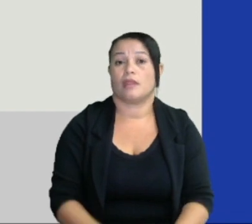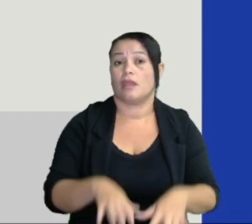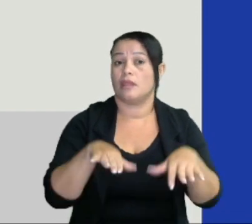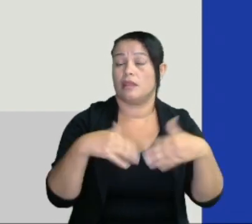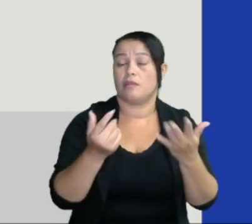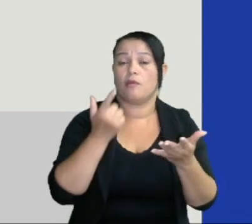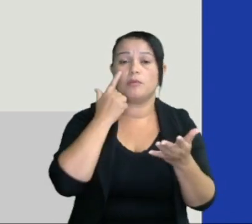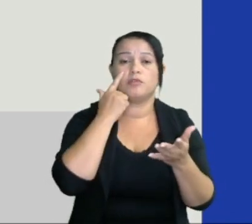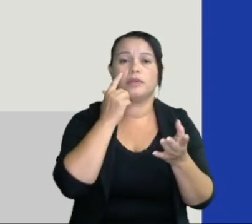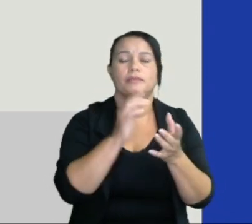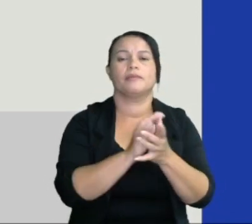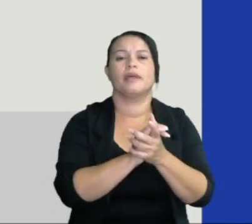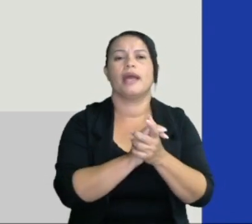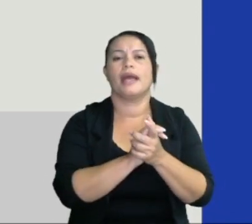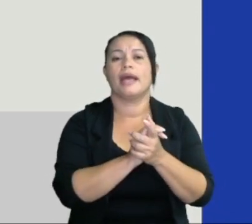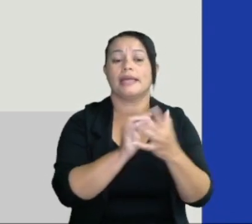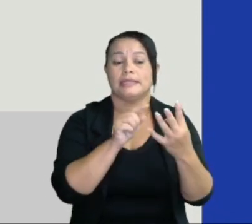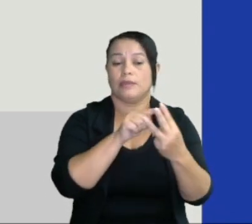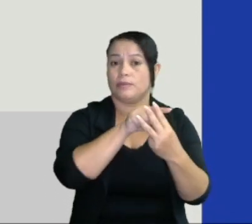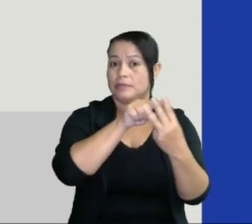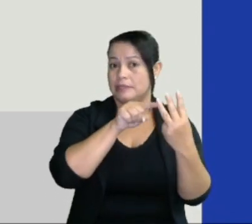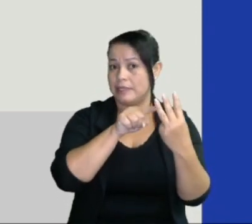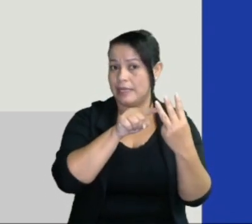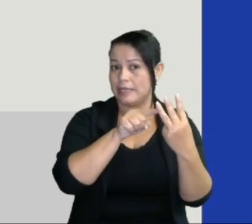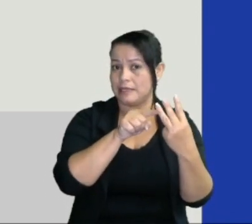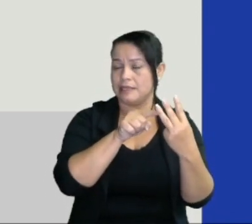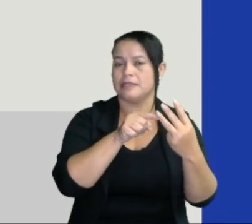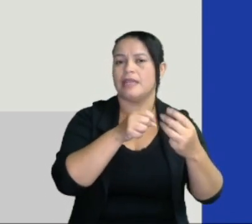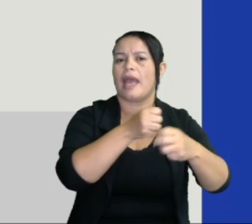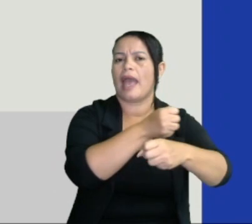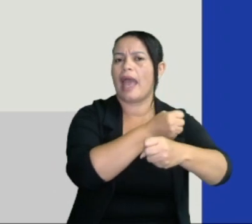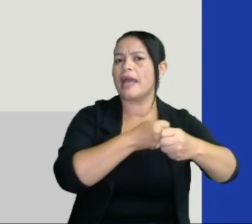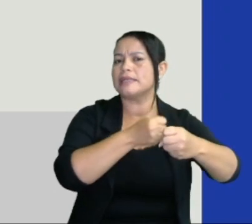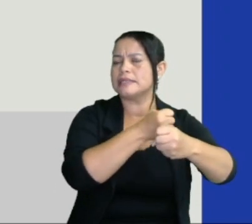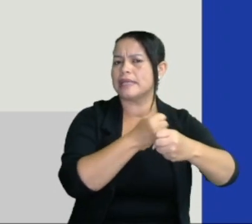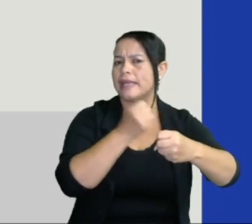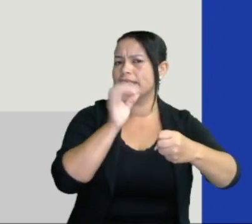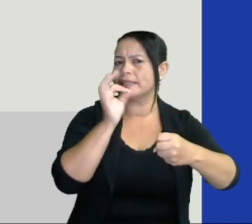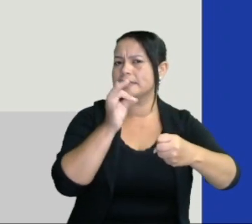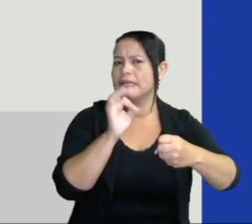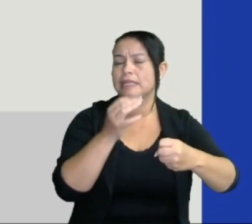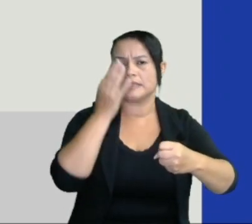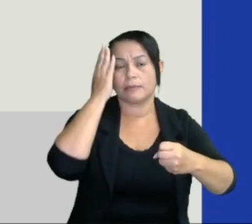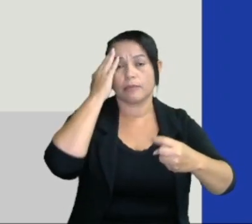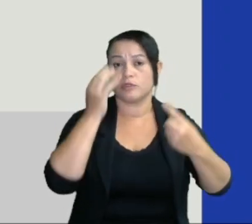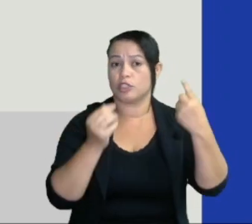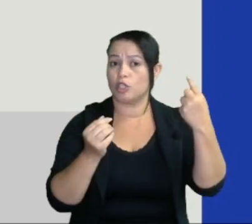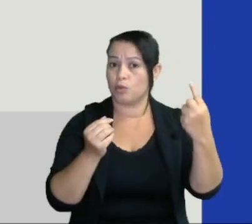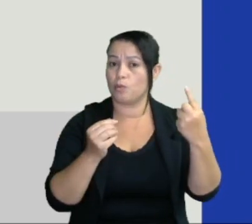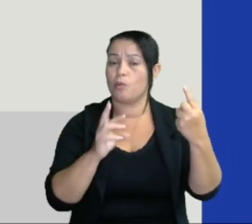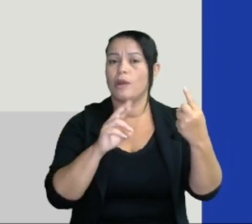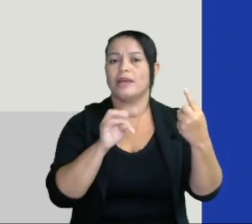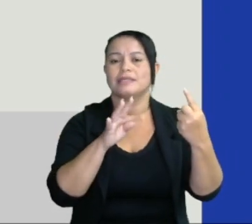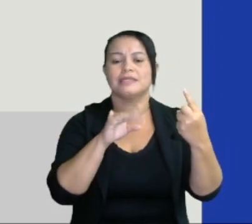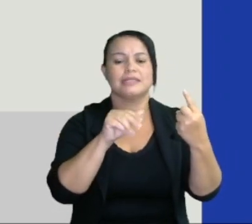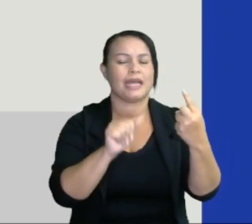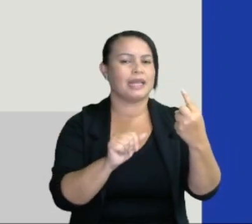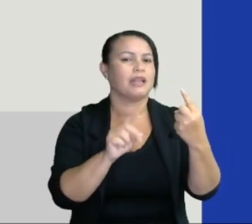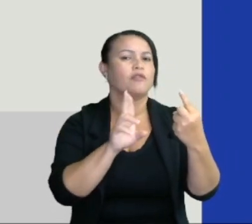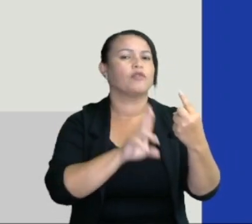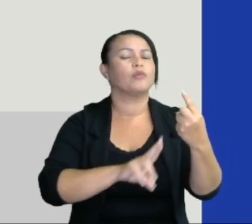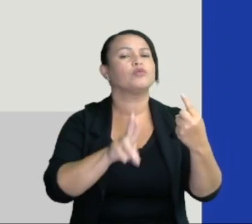Então, vamos lá. São 3 receitas, certo? A gente sabe que em uma receita a gente vai